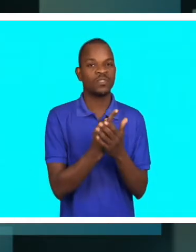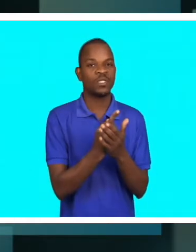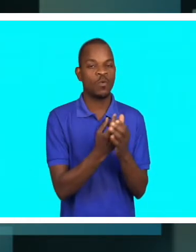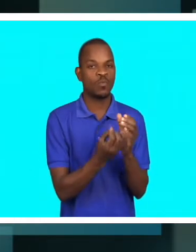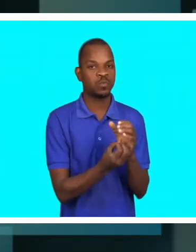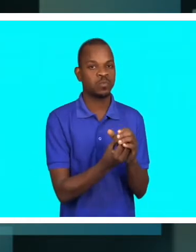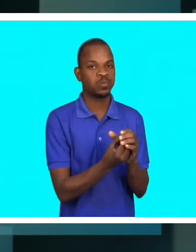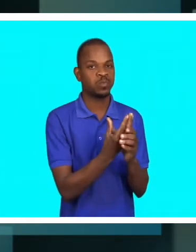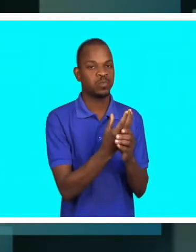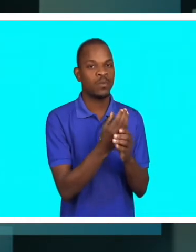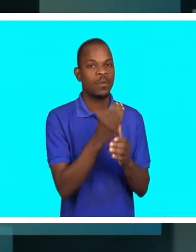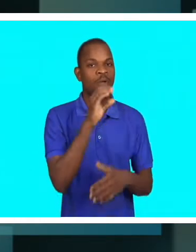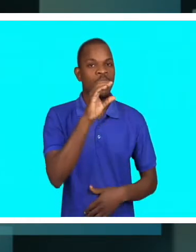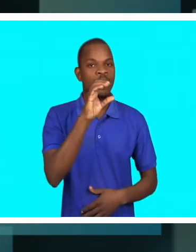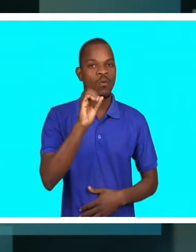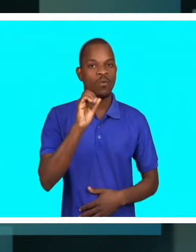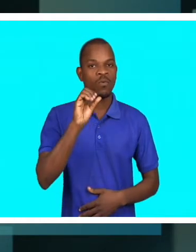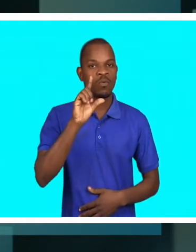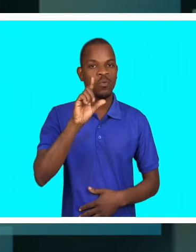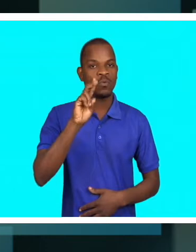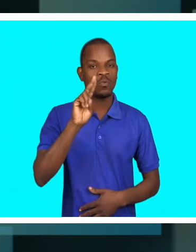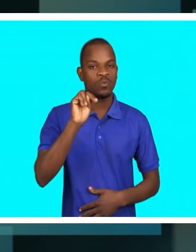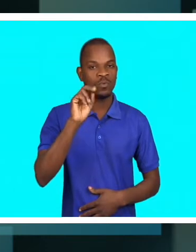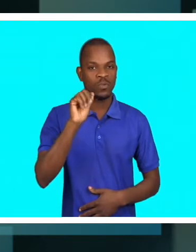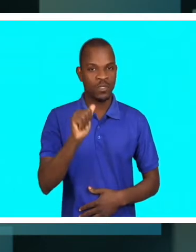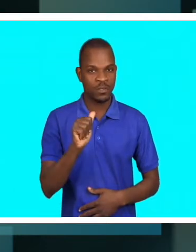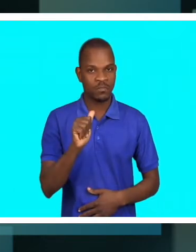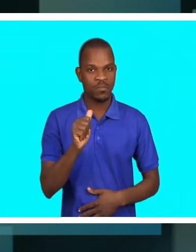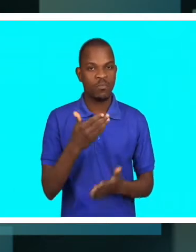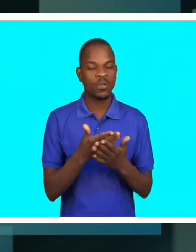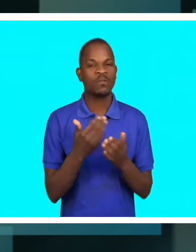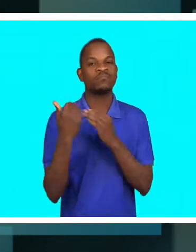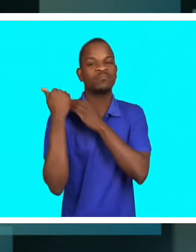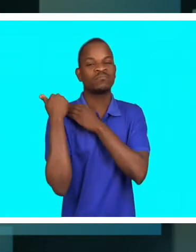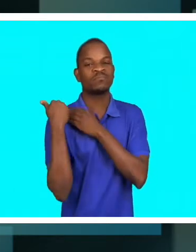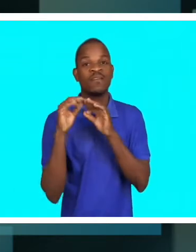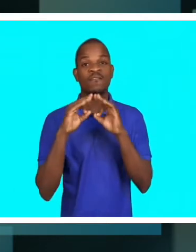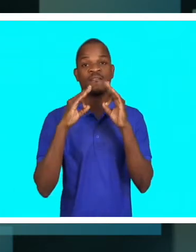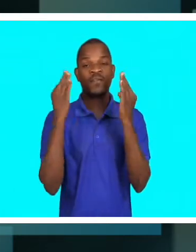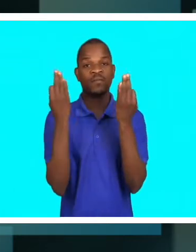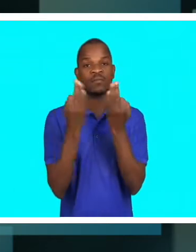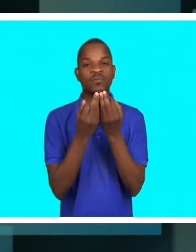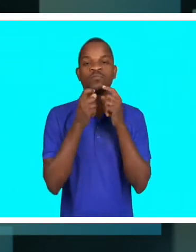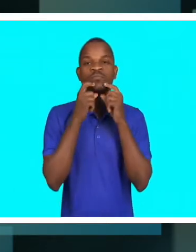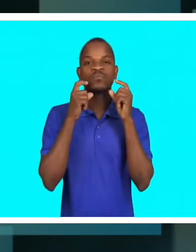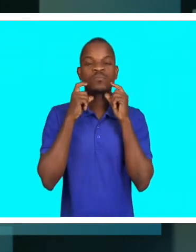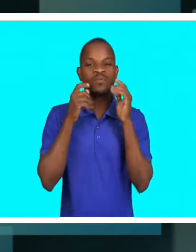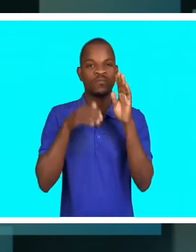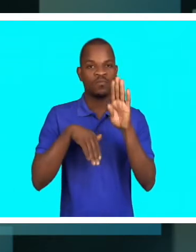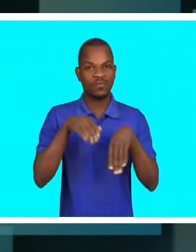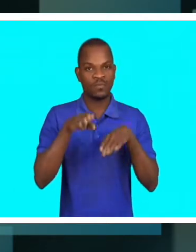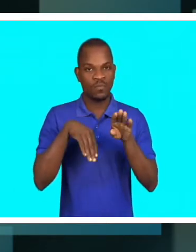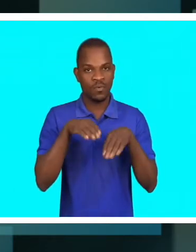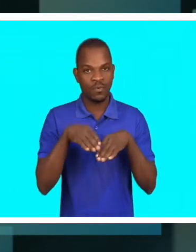Academia Mário Esteve Coluna que está sob gestão da Federação do Sambucano de Futebol